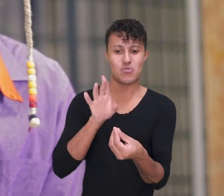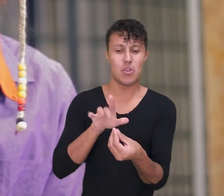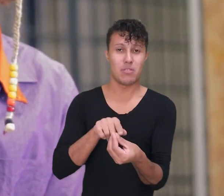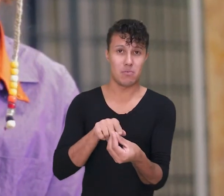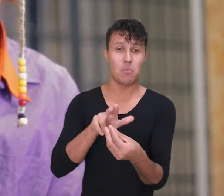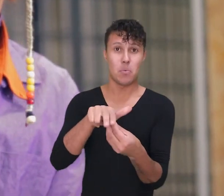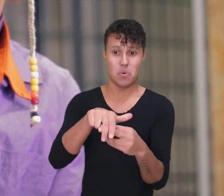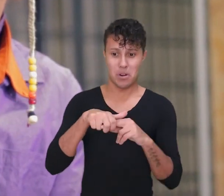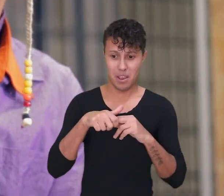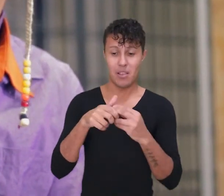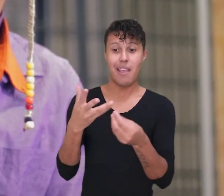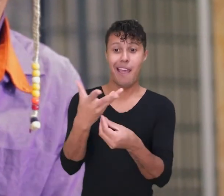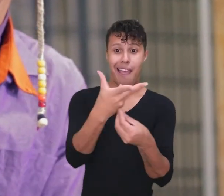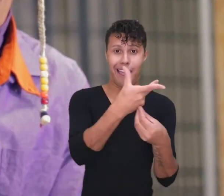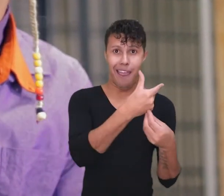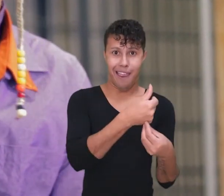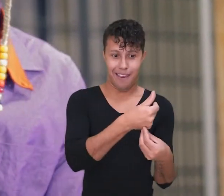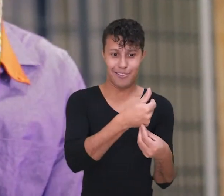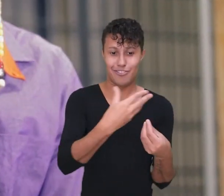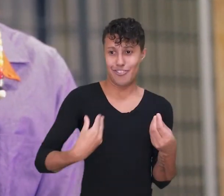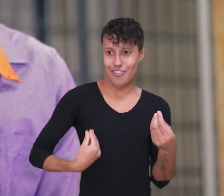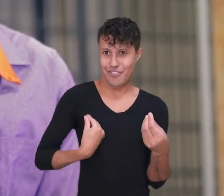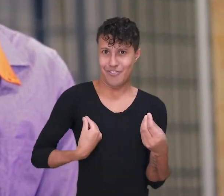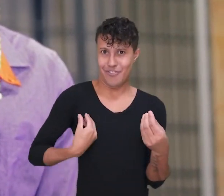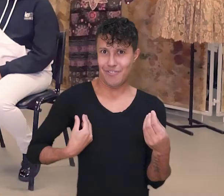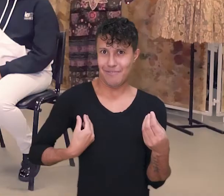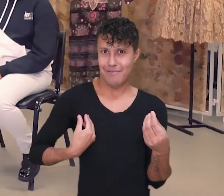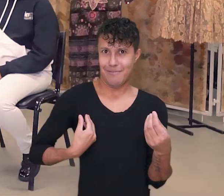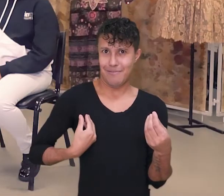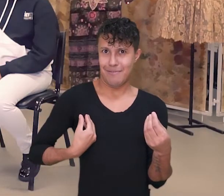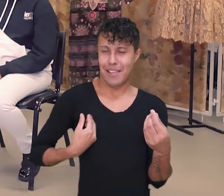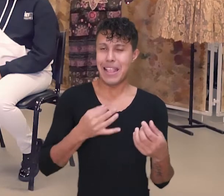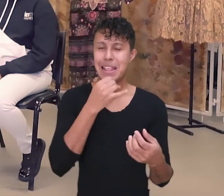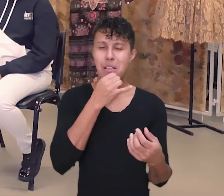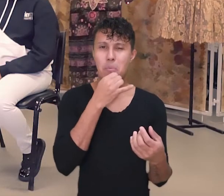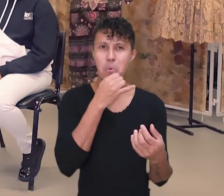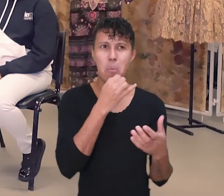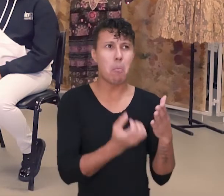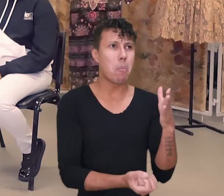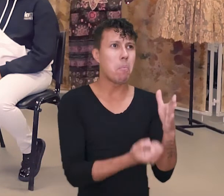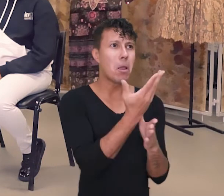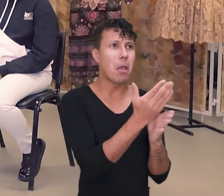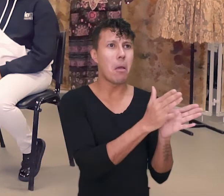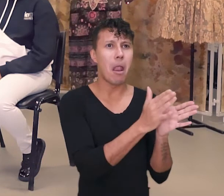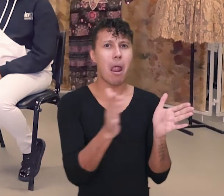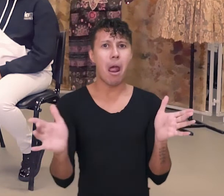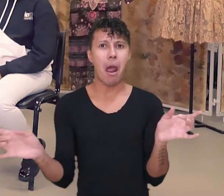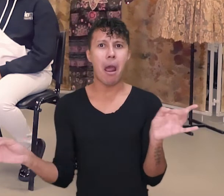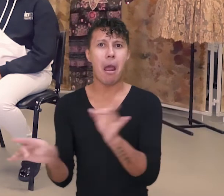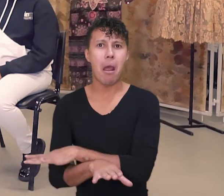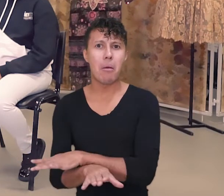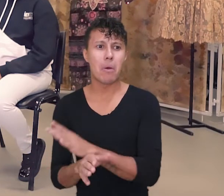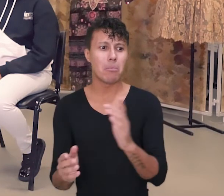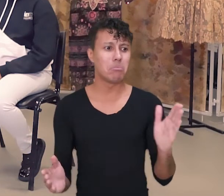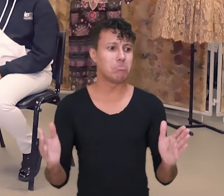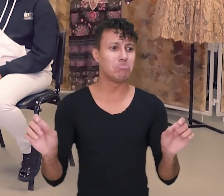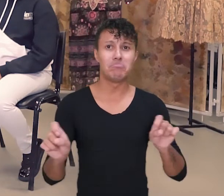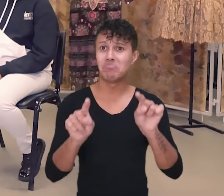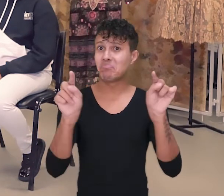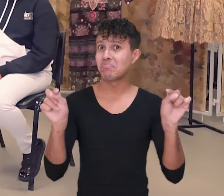a arte e a vida se separam onde, né? Onde que começa, onde que termina? Se a gente for